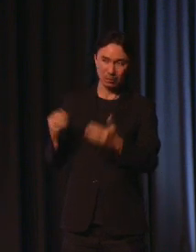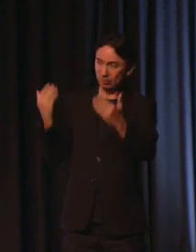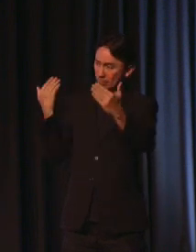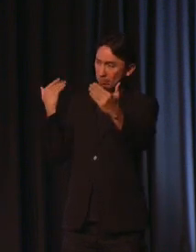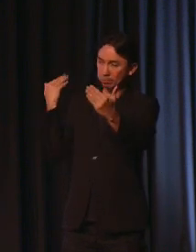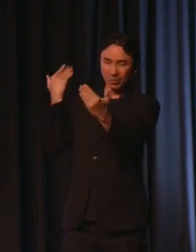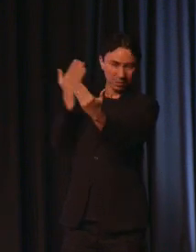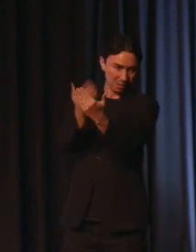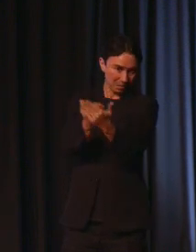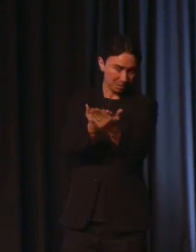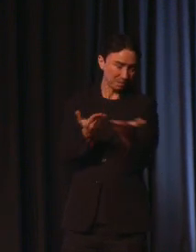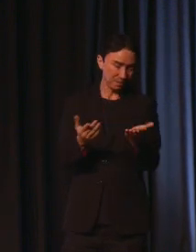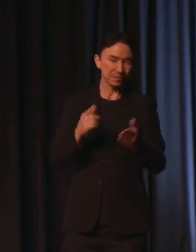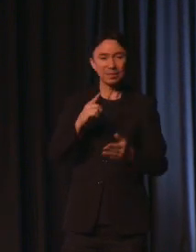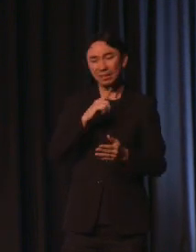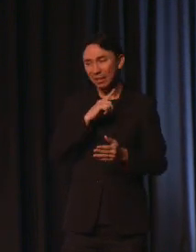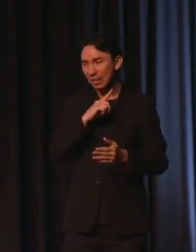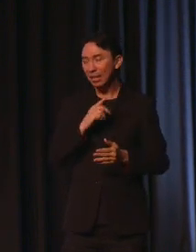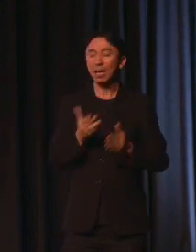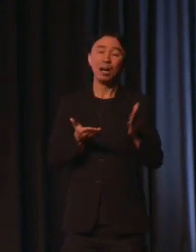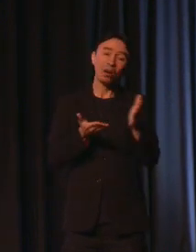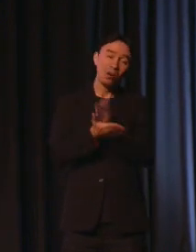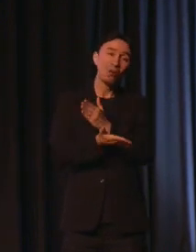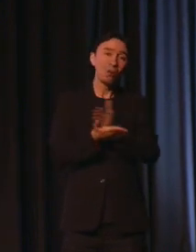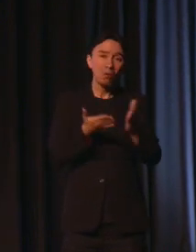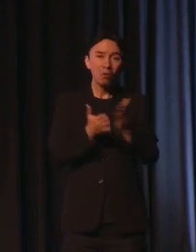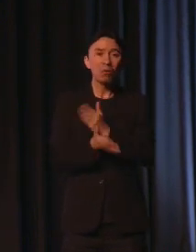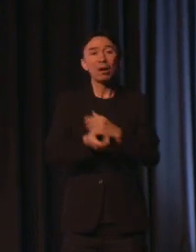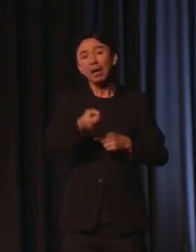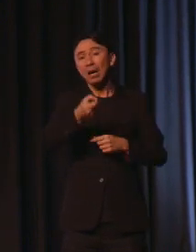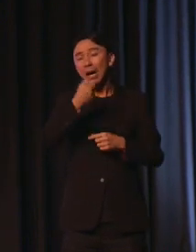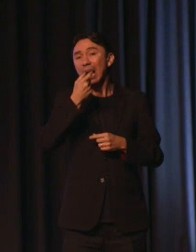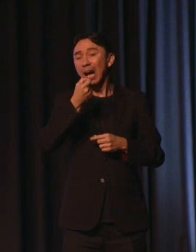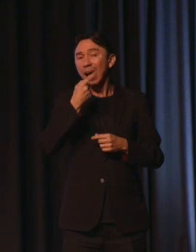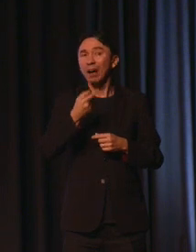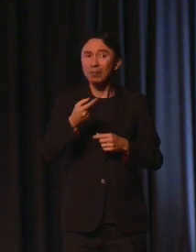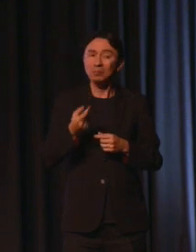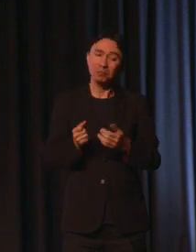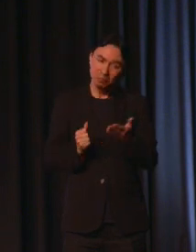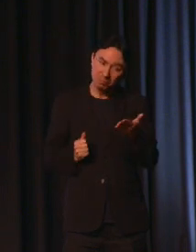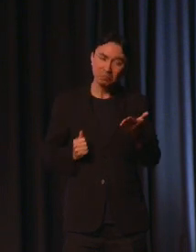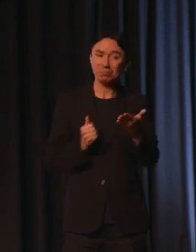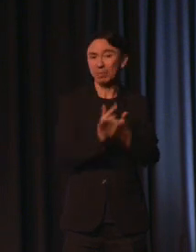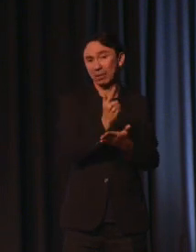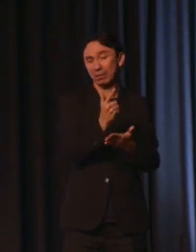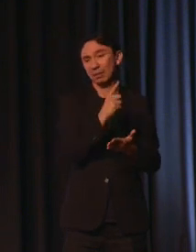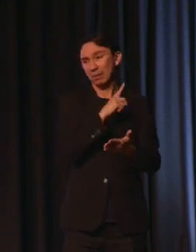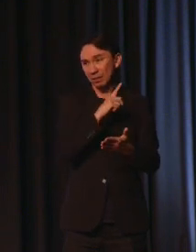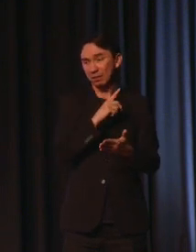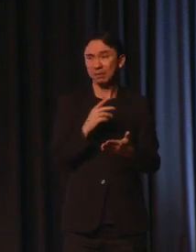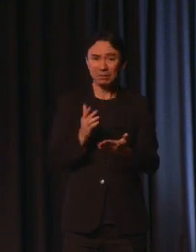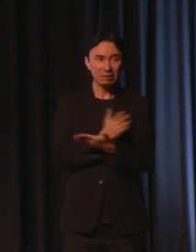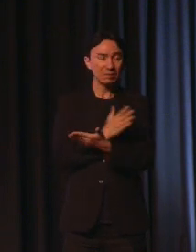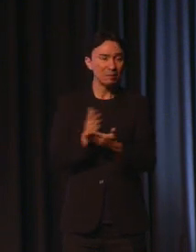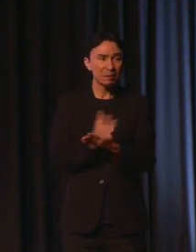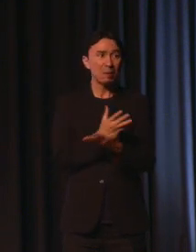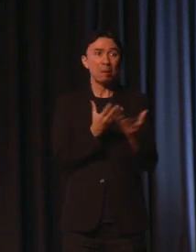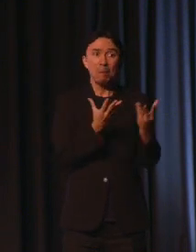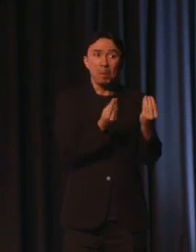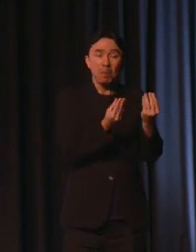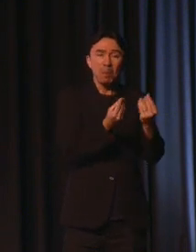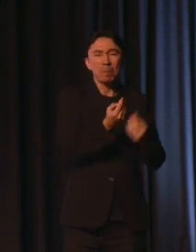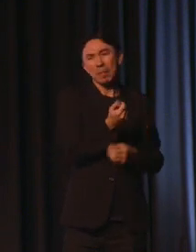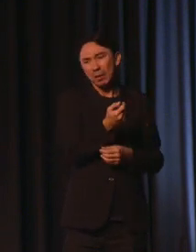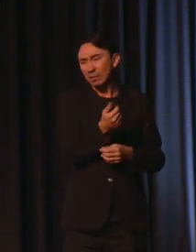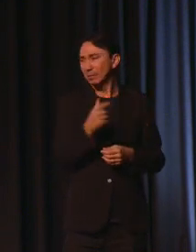gente tinha aí um escopo de alguns medicamentos que a gente adquiria, né, em quantidades ainda não tão grandes assim.